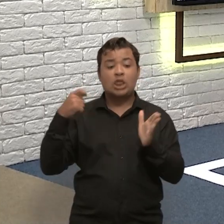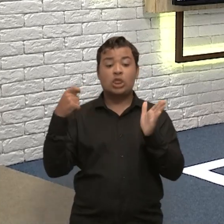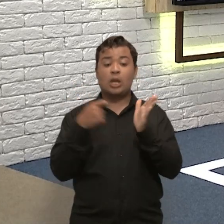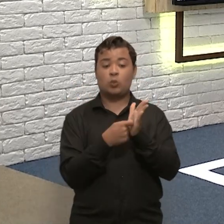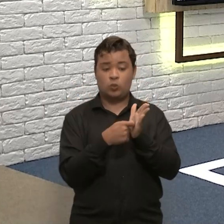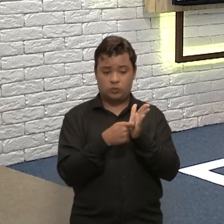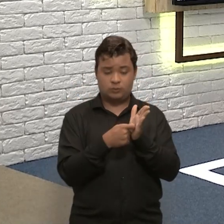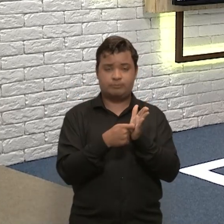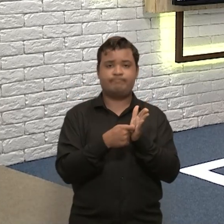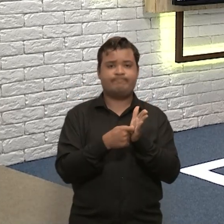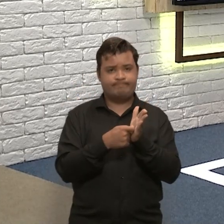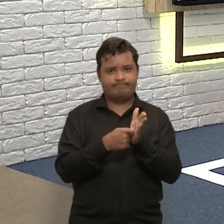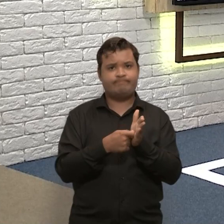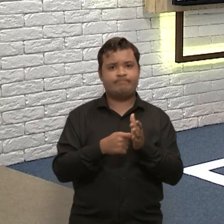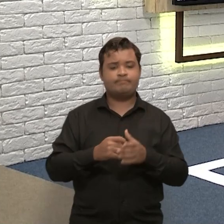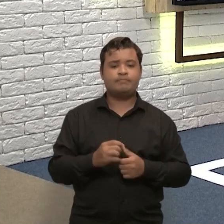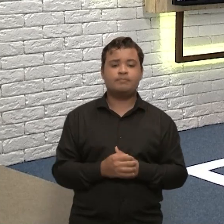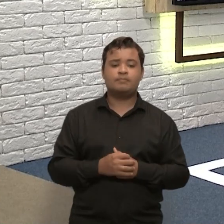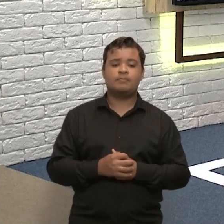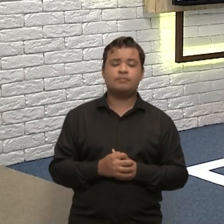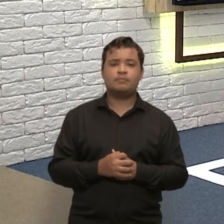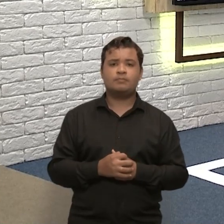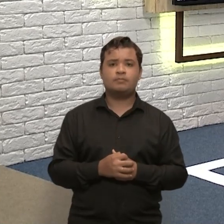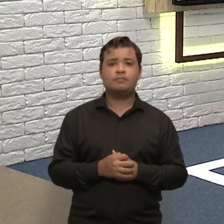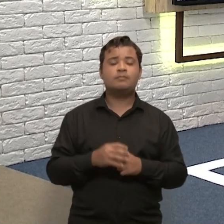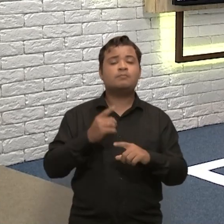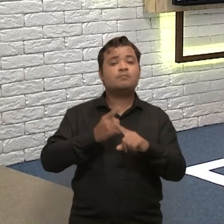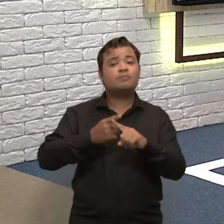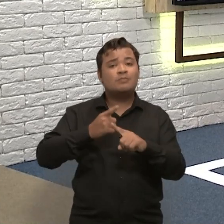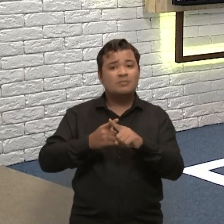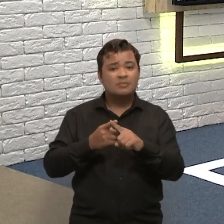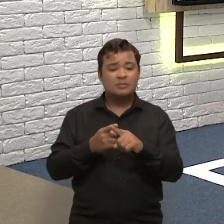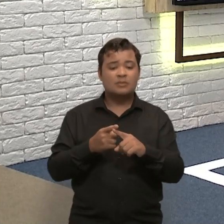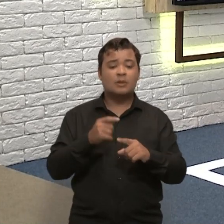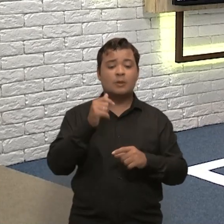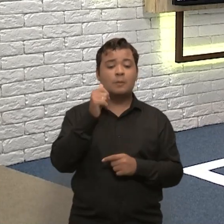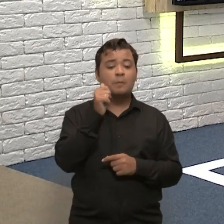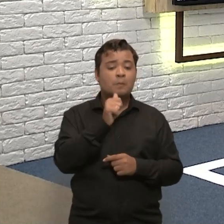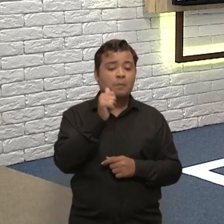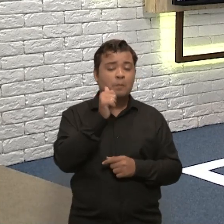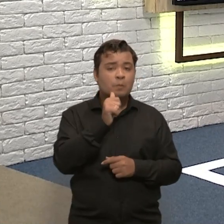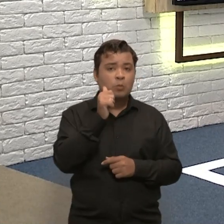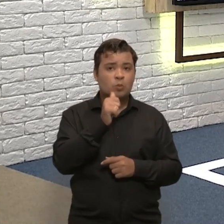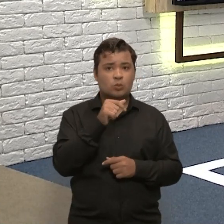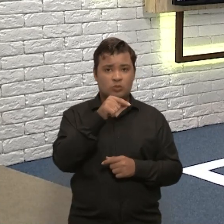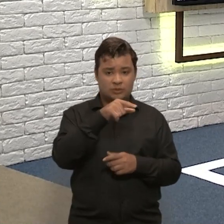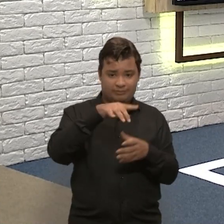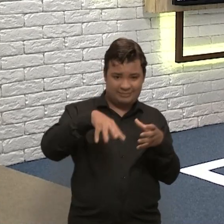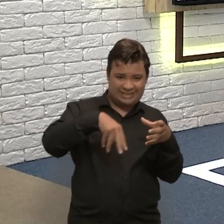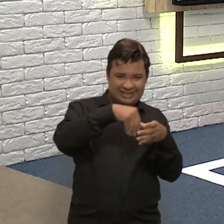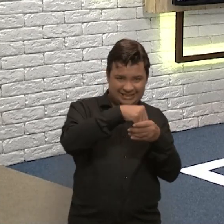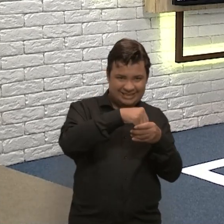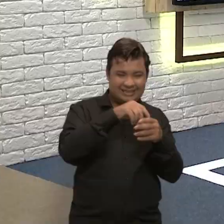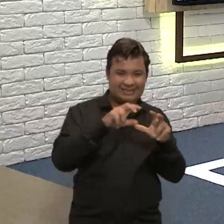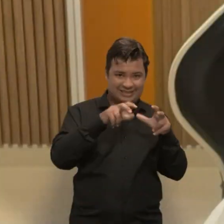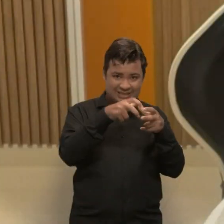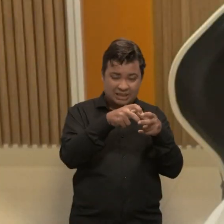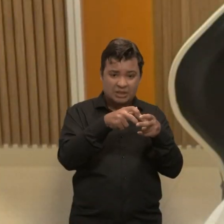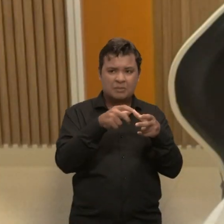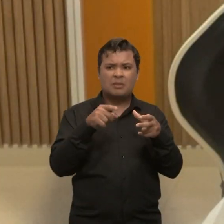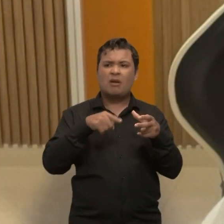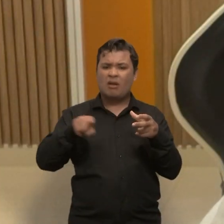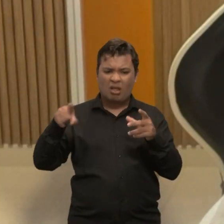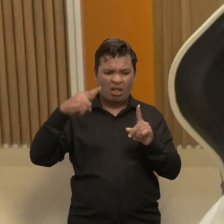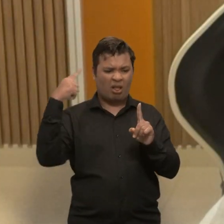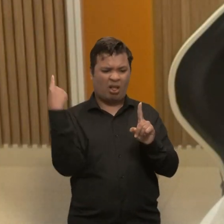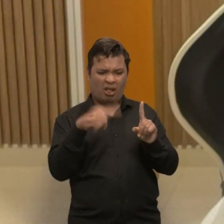denúncias, porque nós tivemos vários casos também de violência contra as mulheres interna dentro da Câmara. Então,